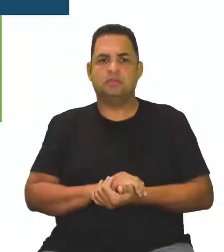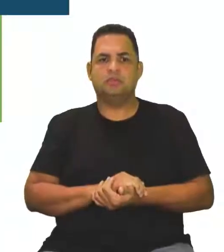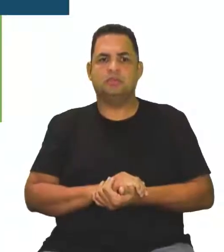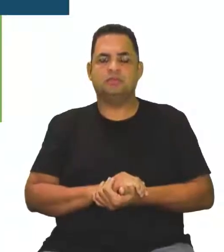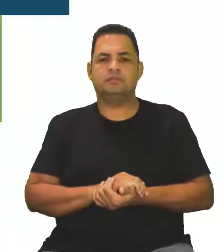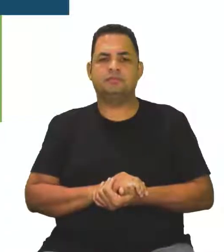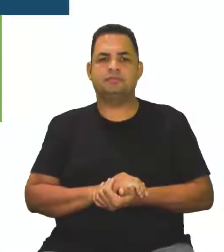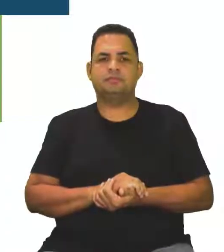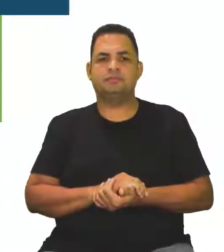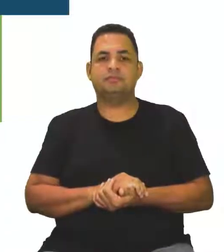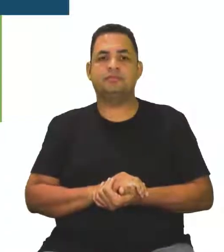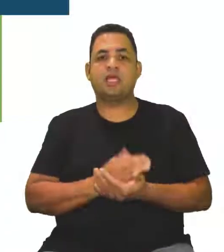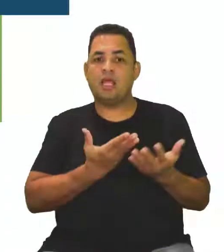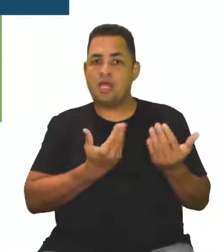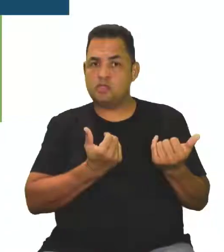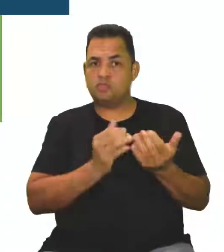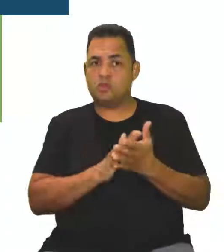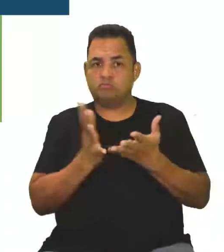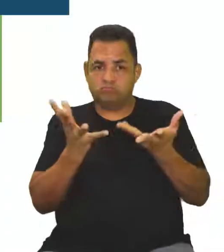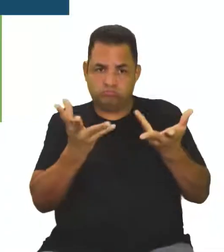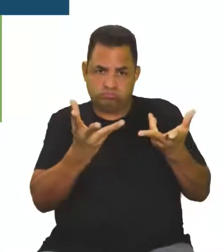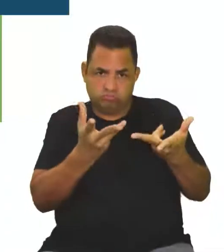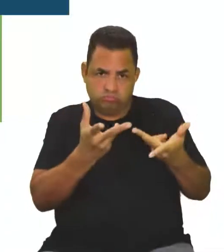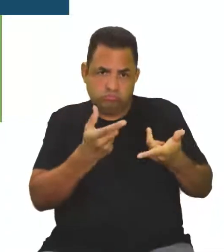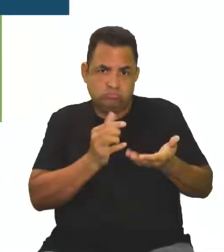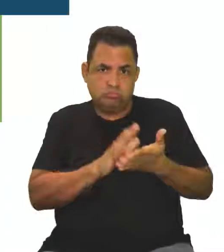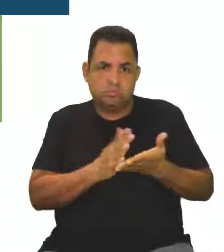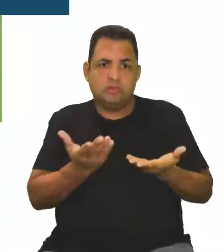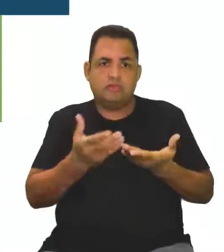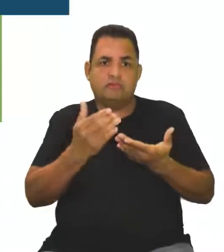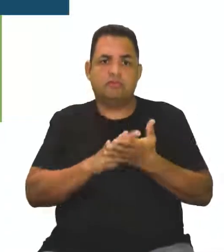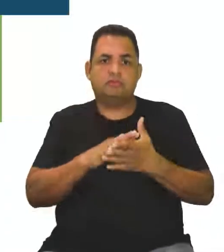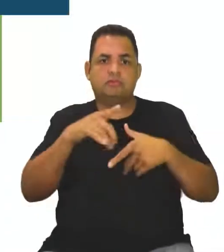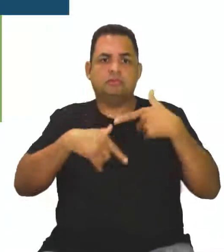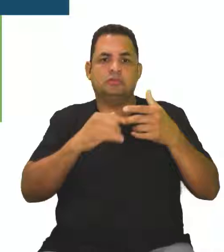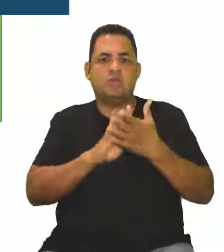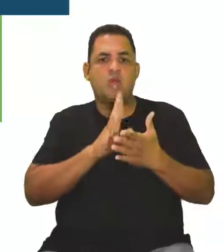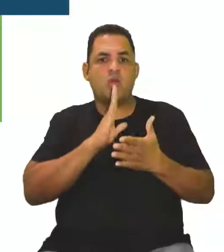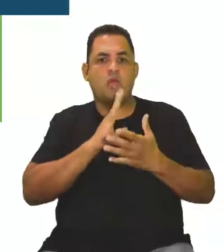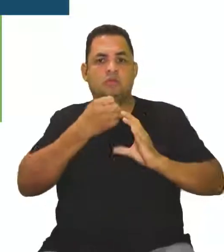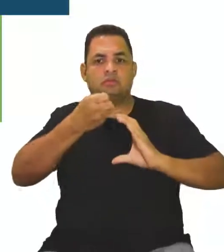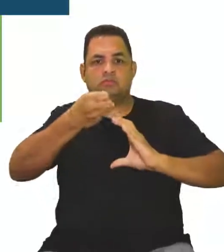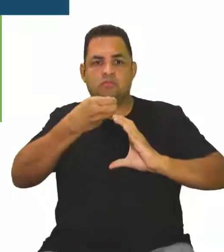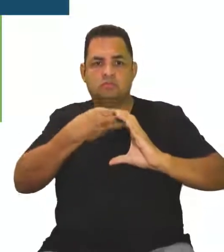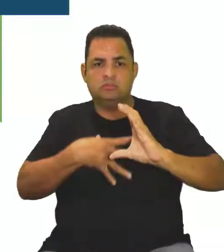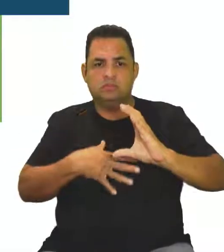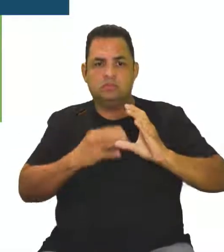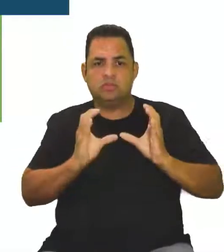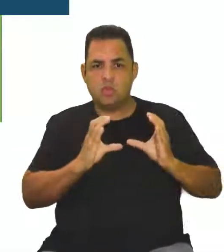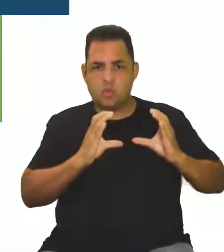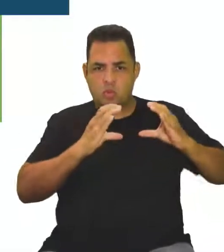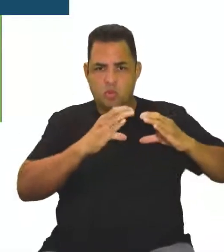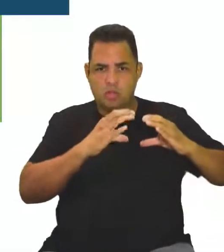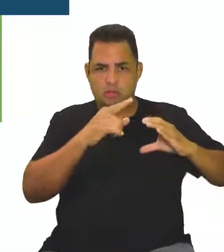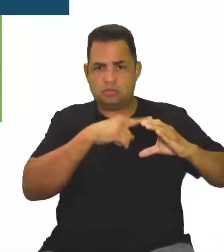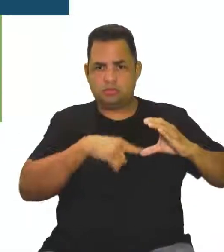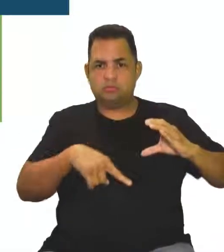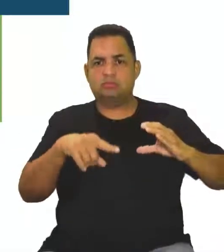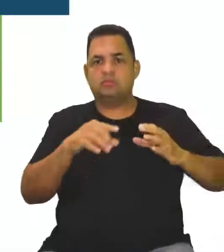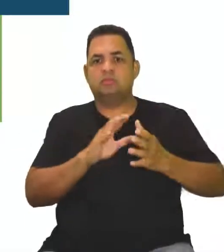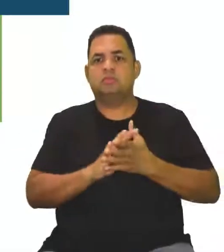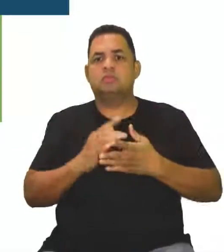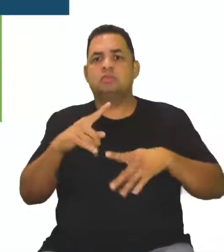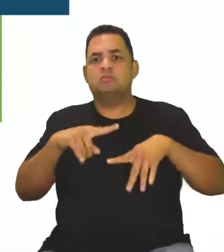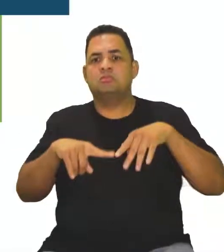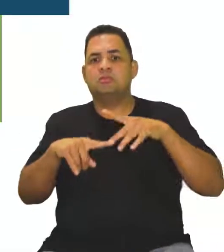E jovens, como habilidades, o que nós vamos trabalhar? Reconhecer as características de circuitos elétricos